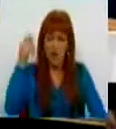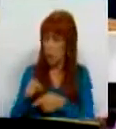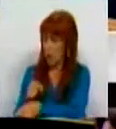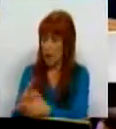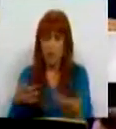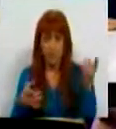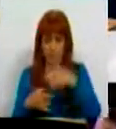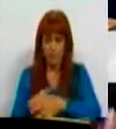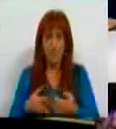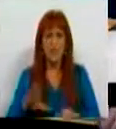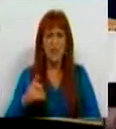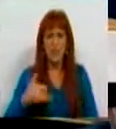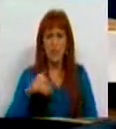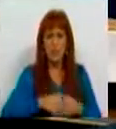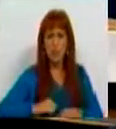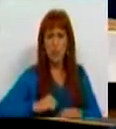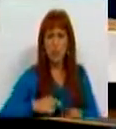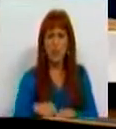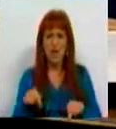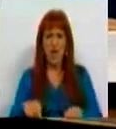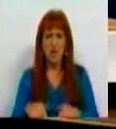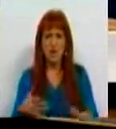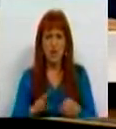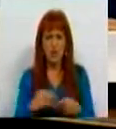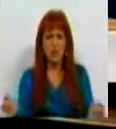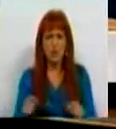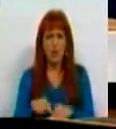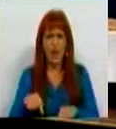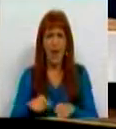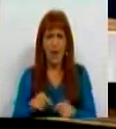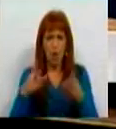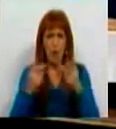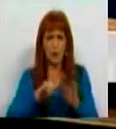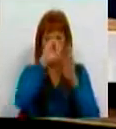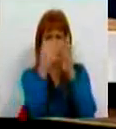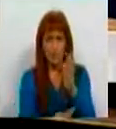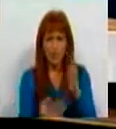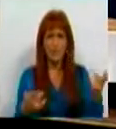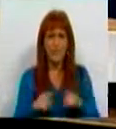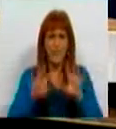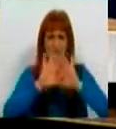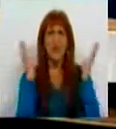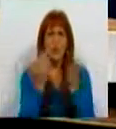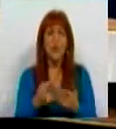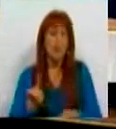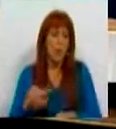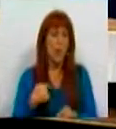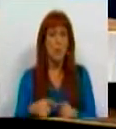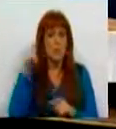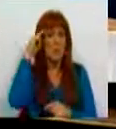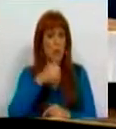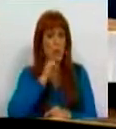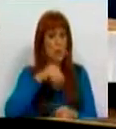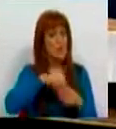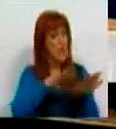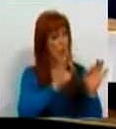venda. CDS votou contra esta solução, a este orçamento retificativo na generalidade, embora que na Madeira e nos Açores